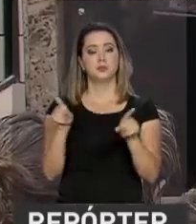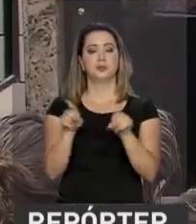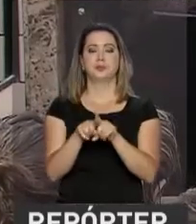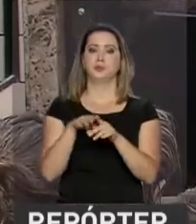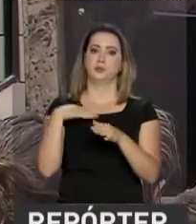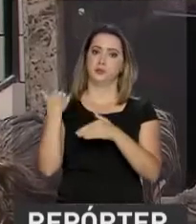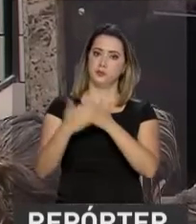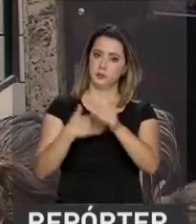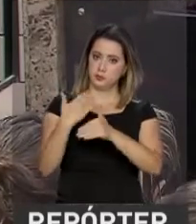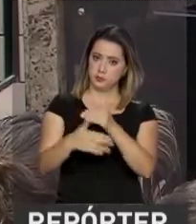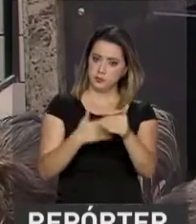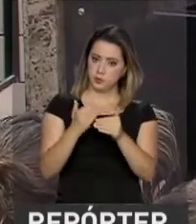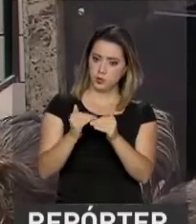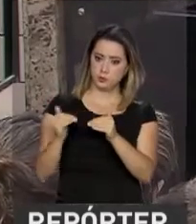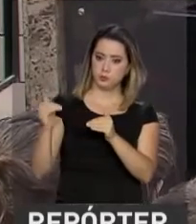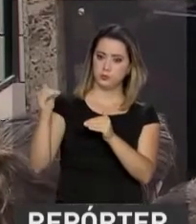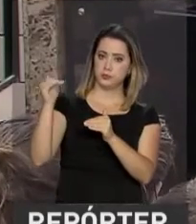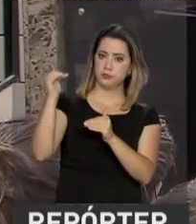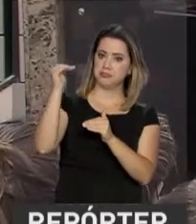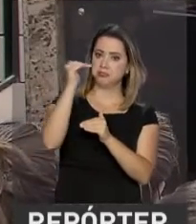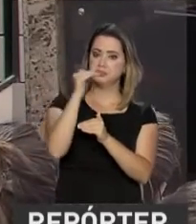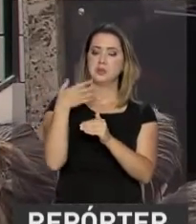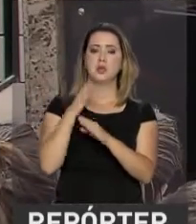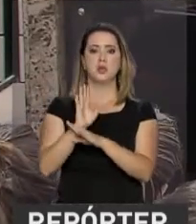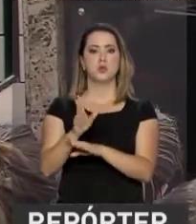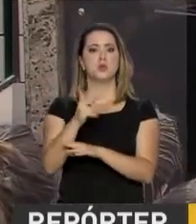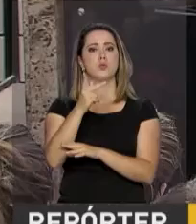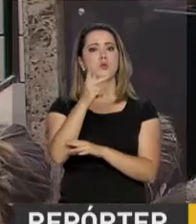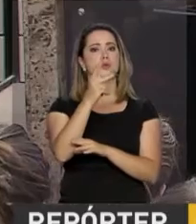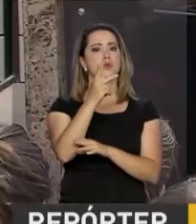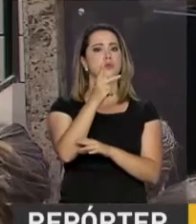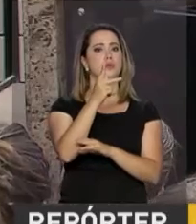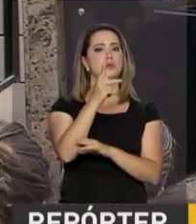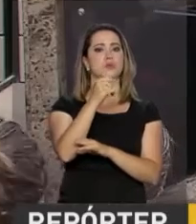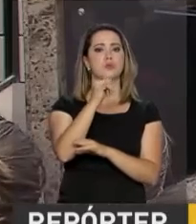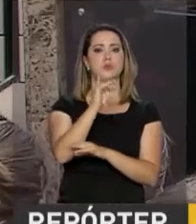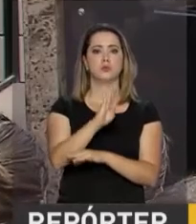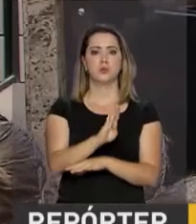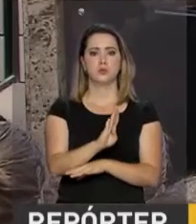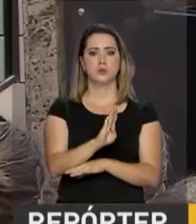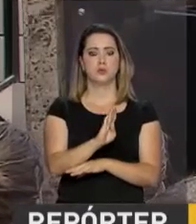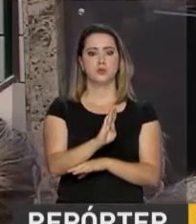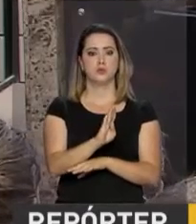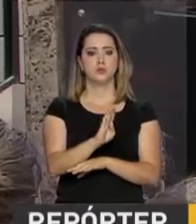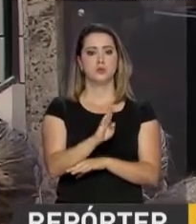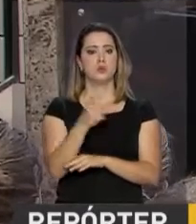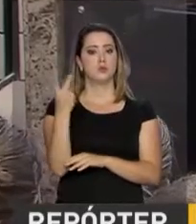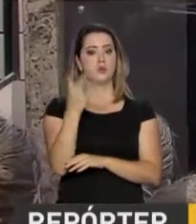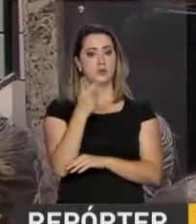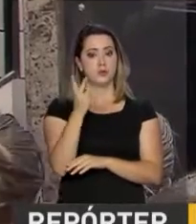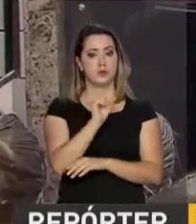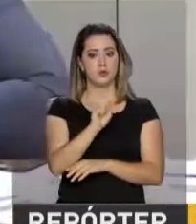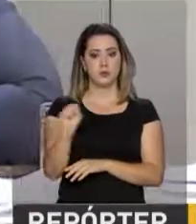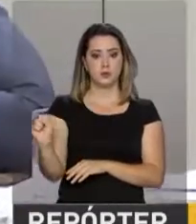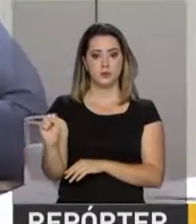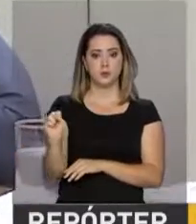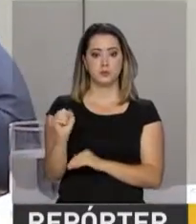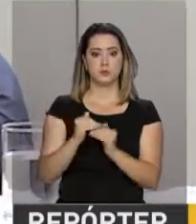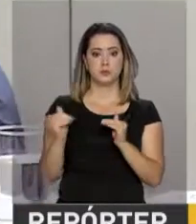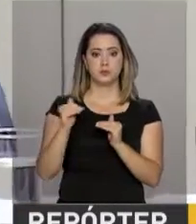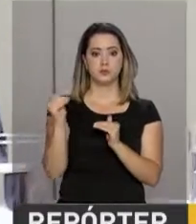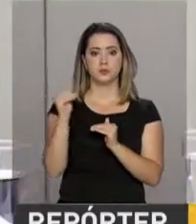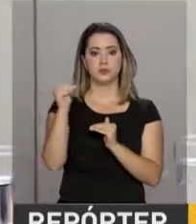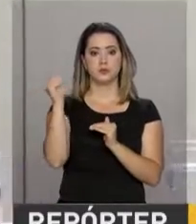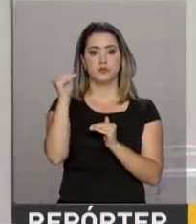ajuda a manter a atividade alta, né? Ela contribuiu com o PIB, hoje teve a divulgação do PIB do segundo semestre, ela